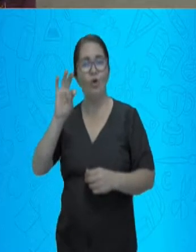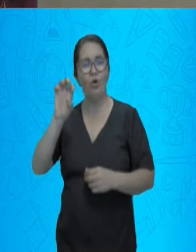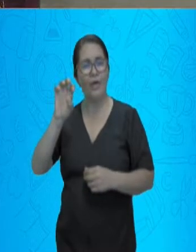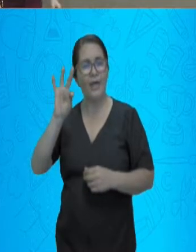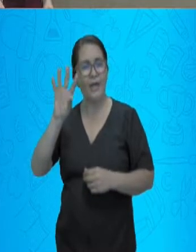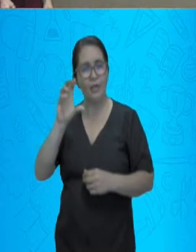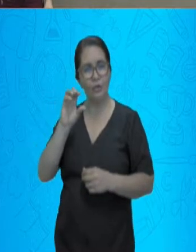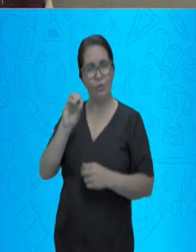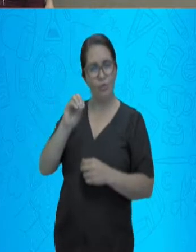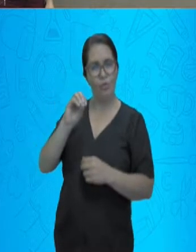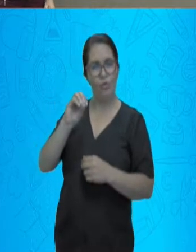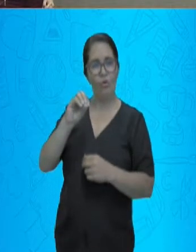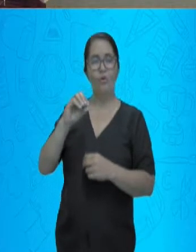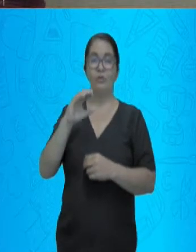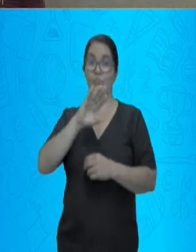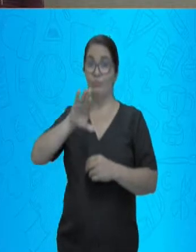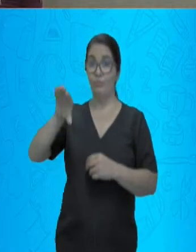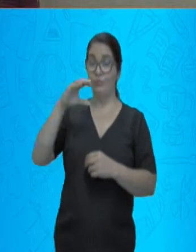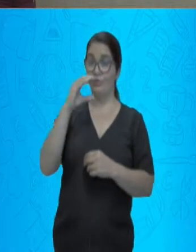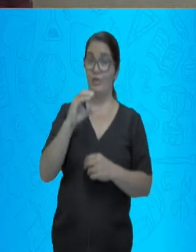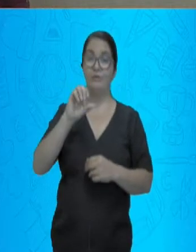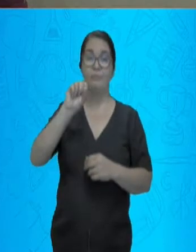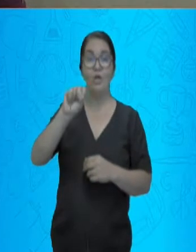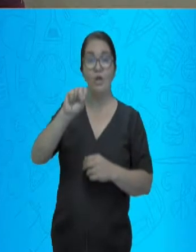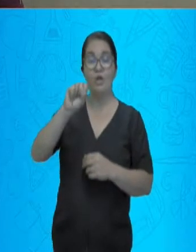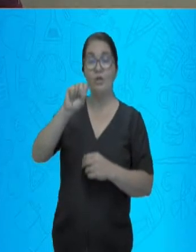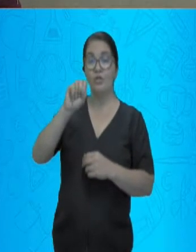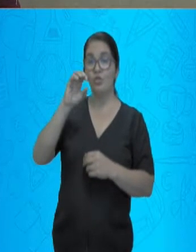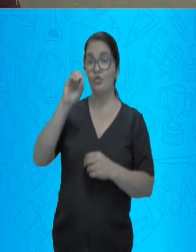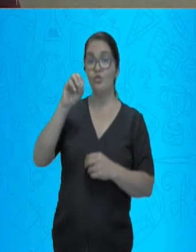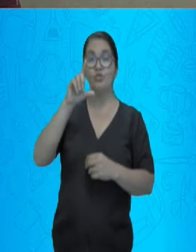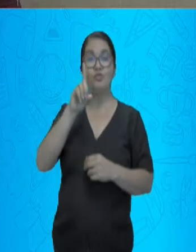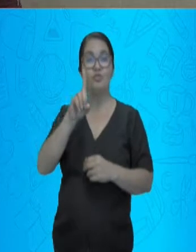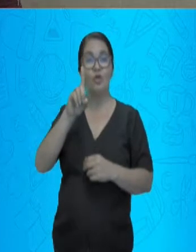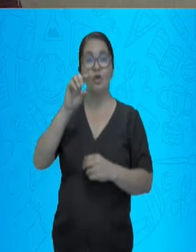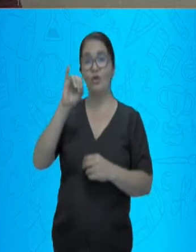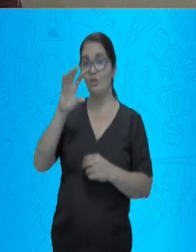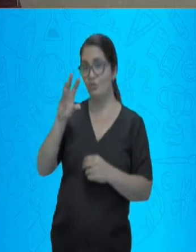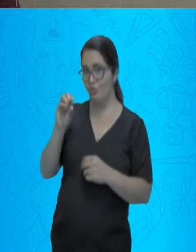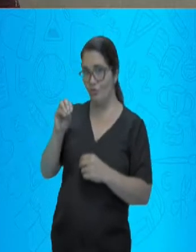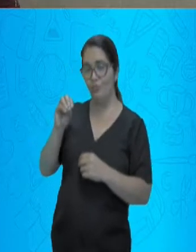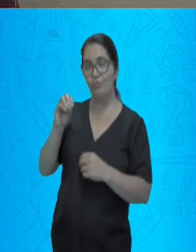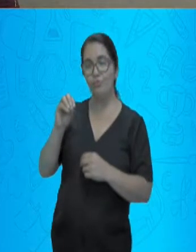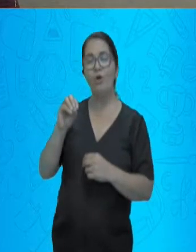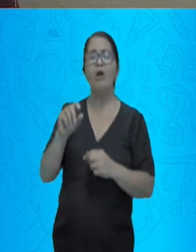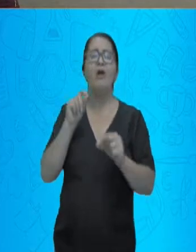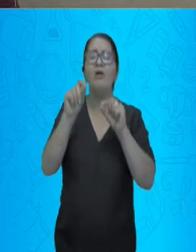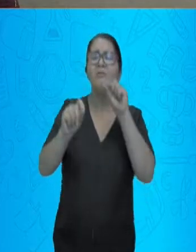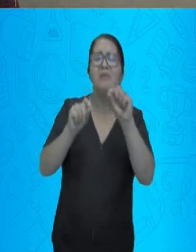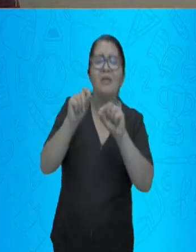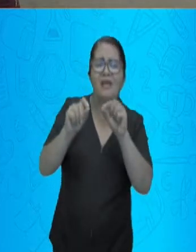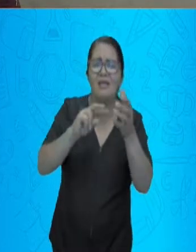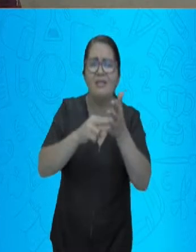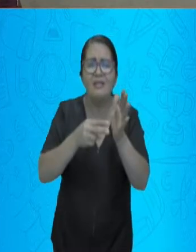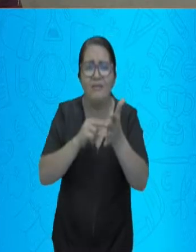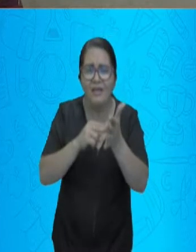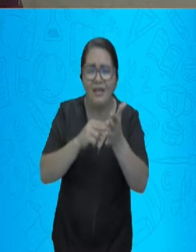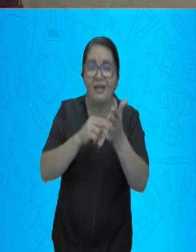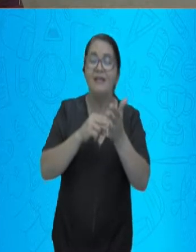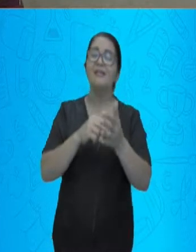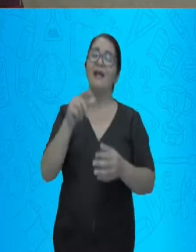sódio é o sal que nós utilizamos para salgar os alimentos. E ele